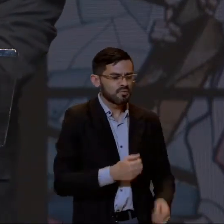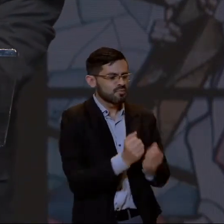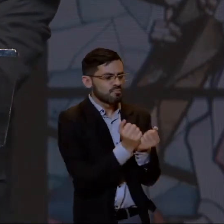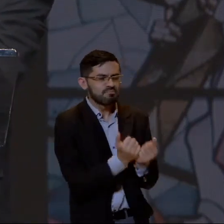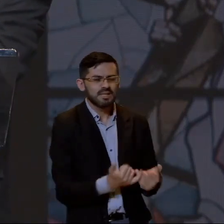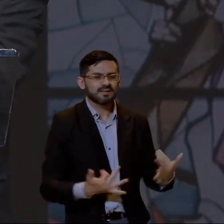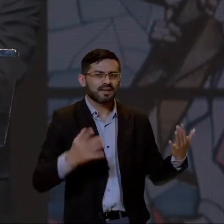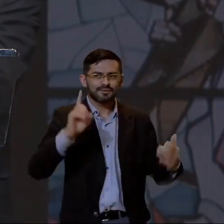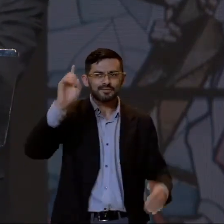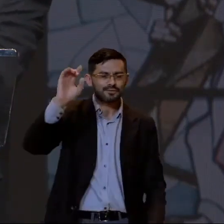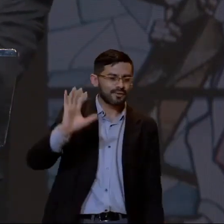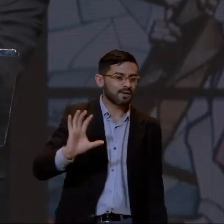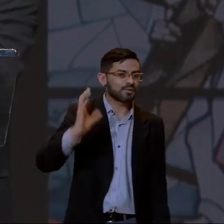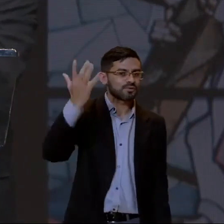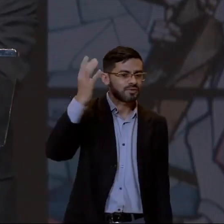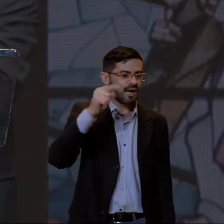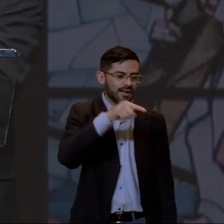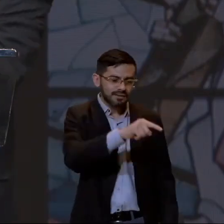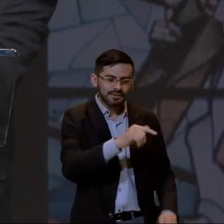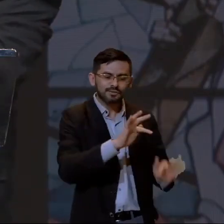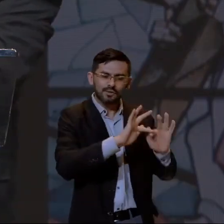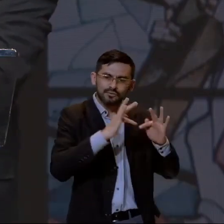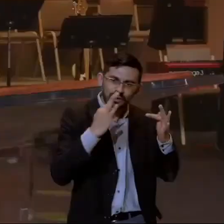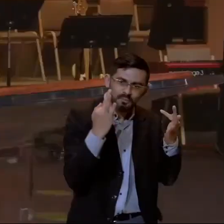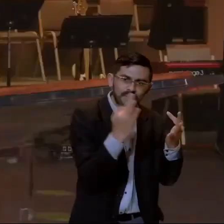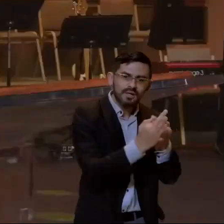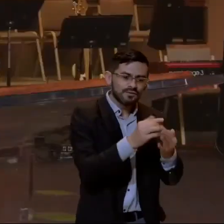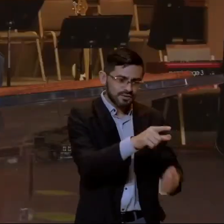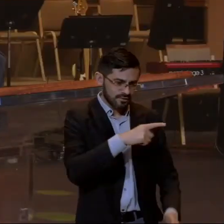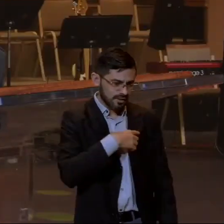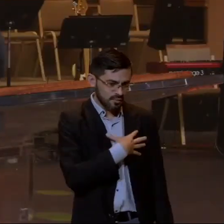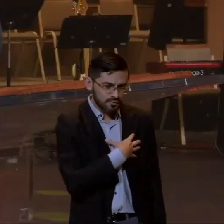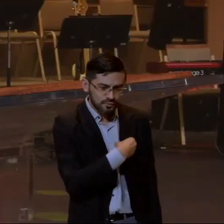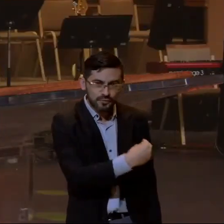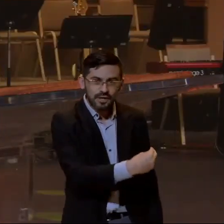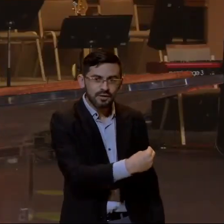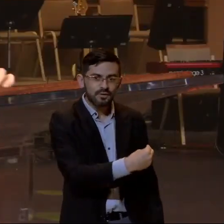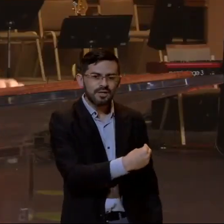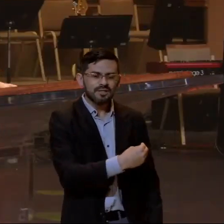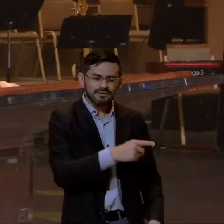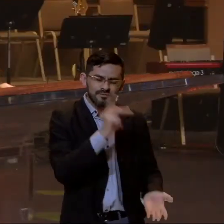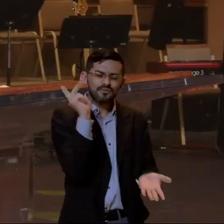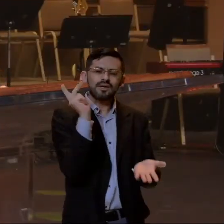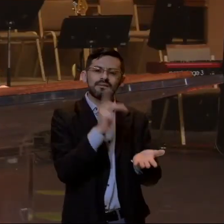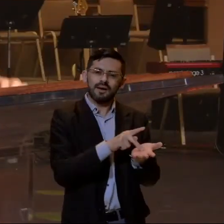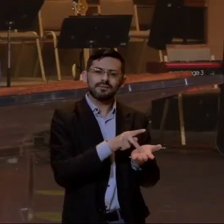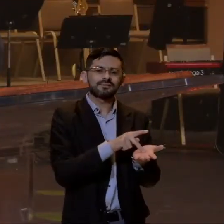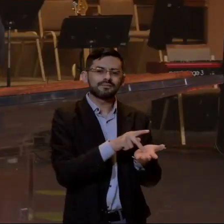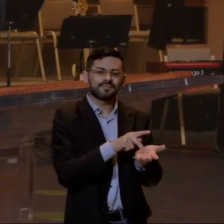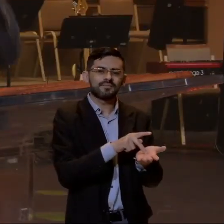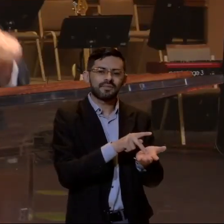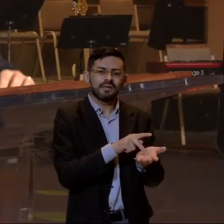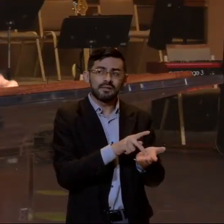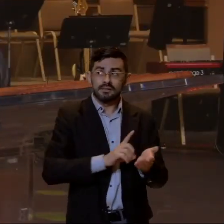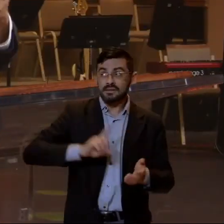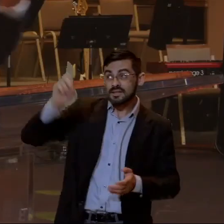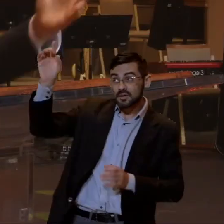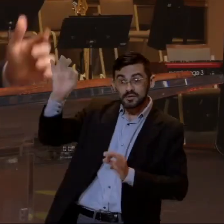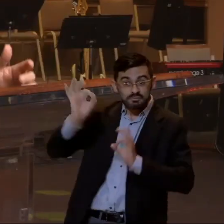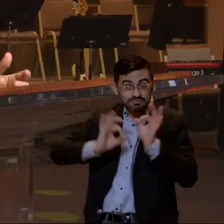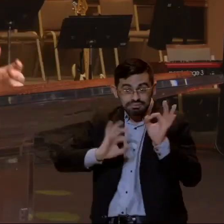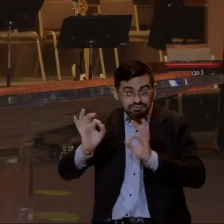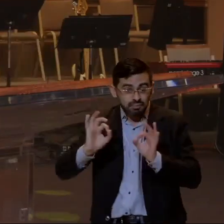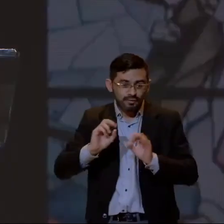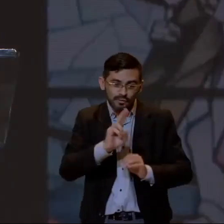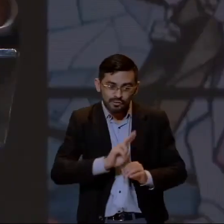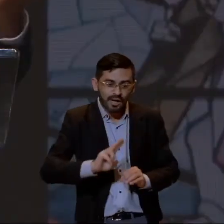Deus vai te alcançar ali na tua casa, você vai ter um filho, e ele vai ser bendito de Deus. Ele preparará o